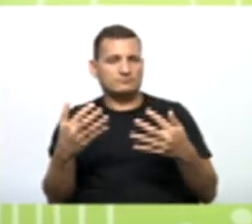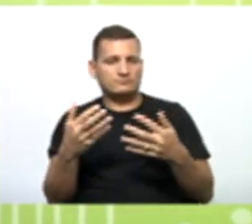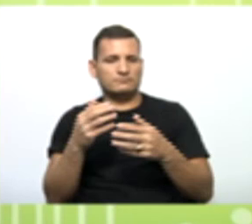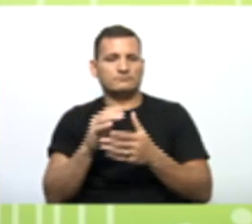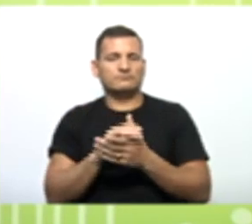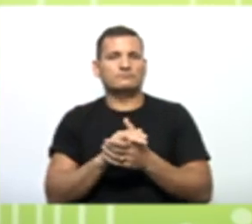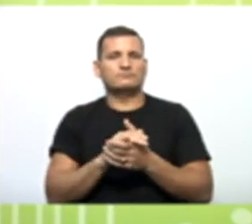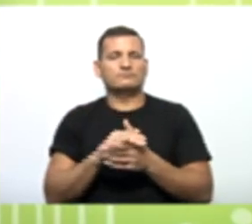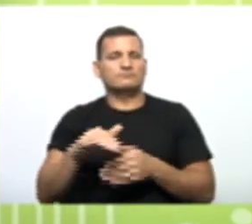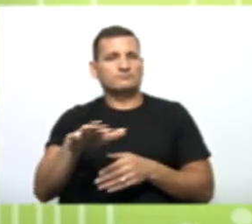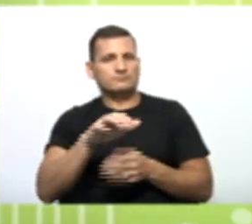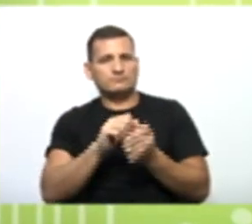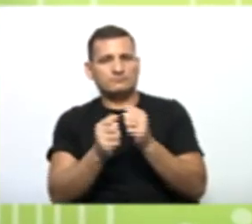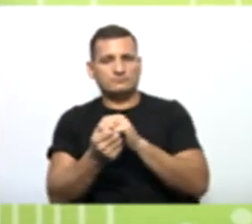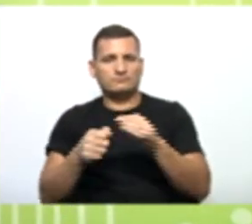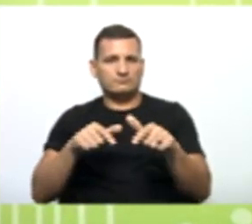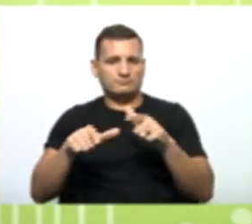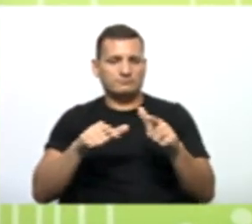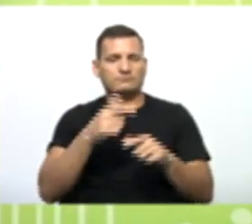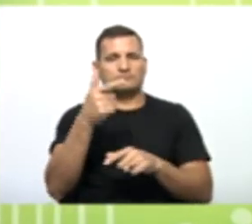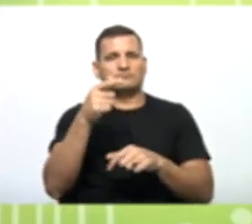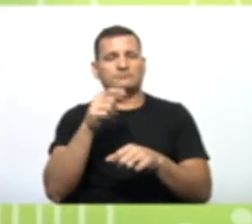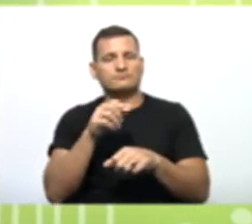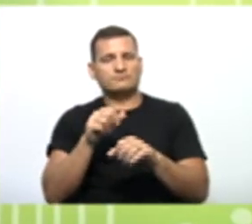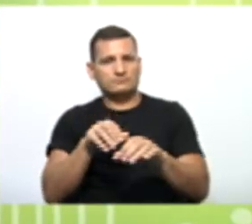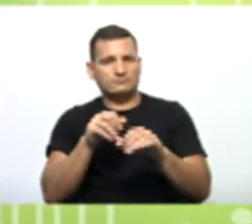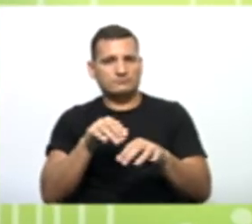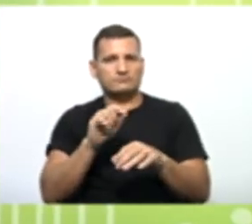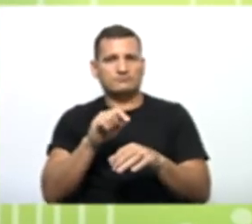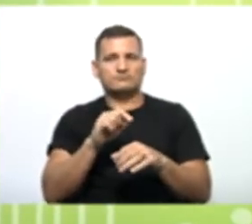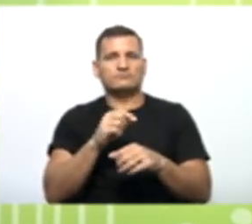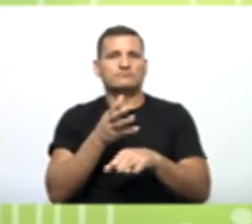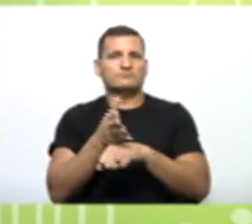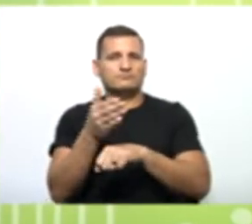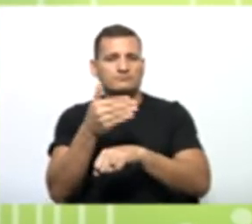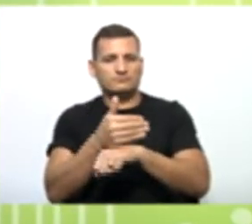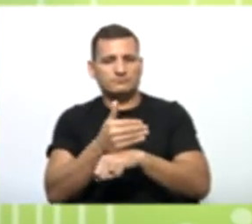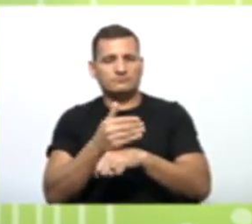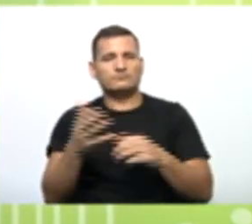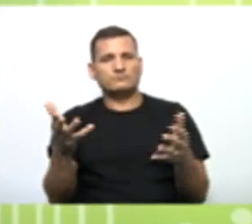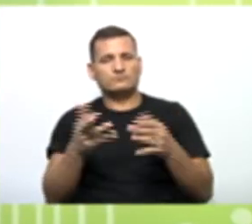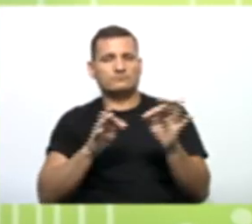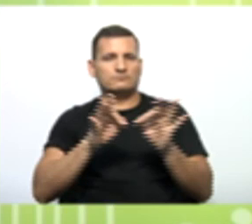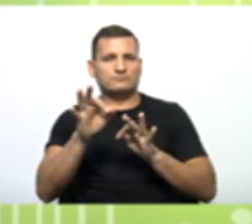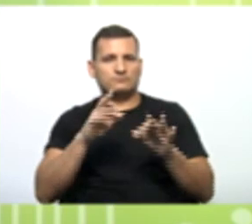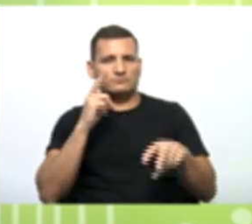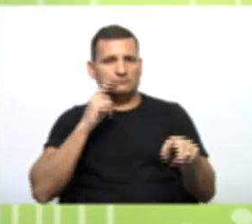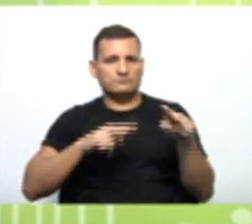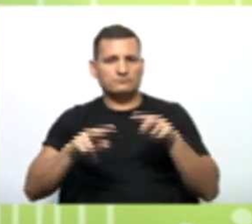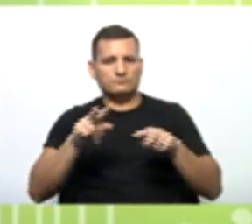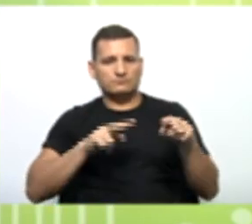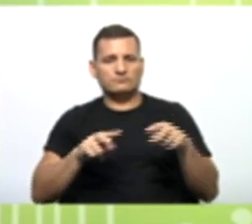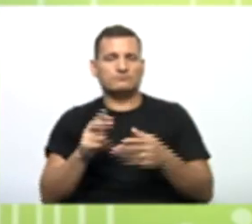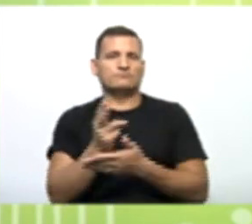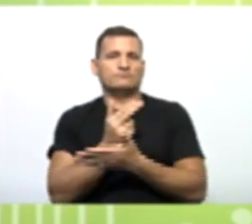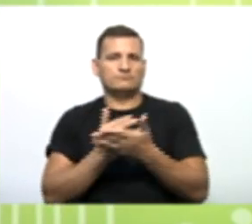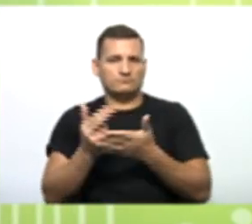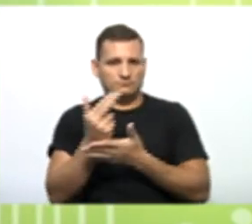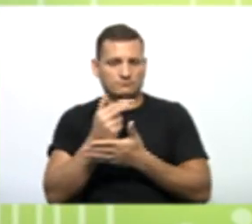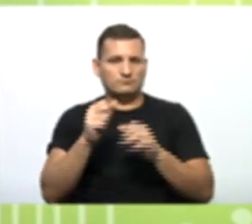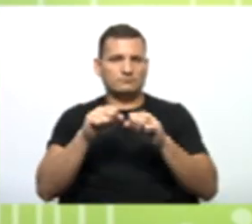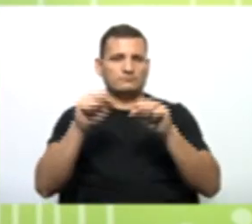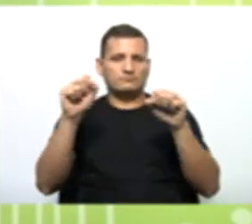de ergonomia, na segunda aula a gente trabalhou bastante sobre acessibilidade e hoje planejamento visual e design do